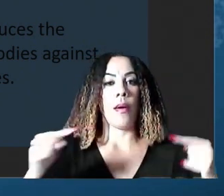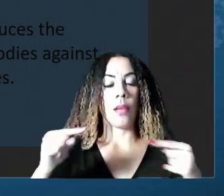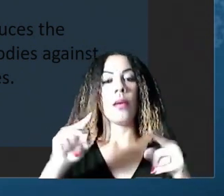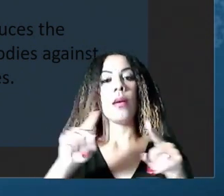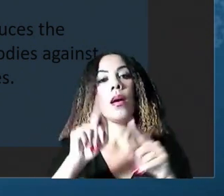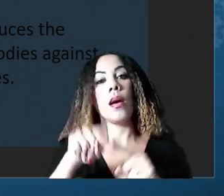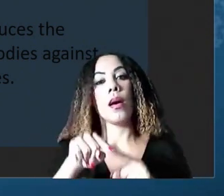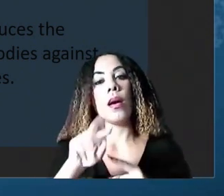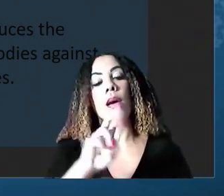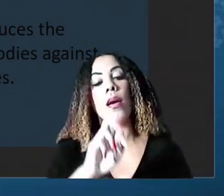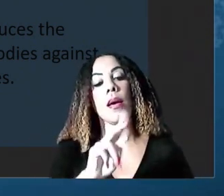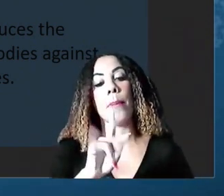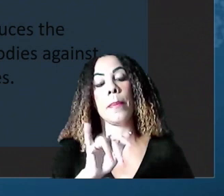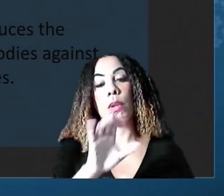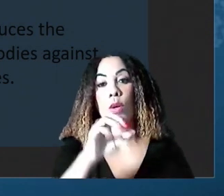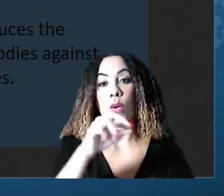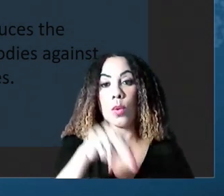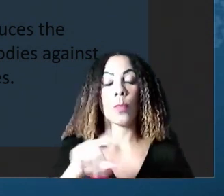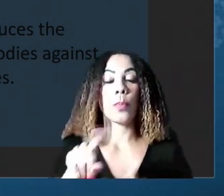Replicon como